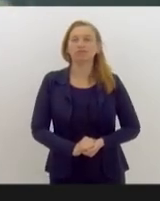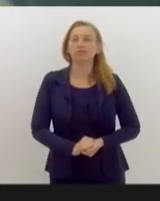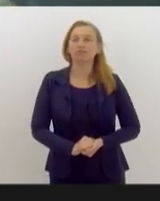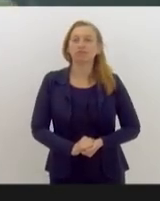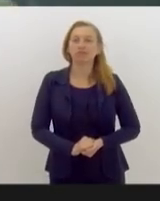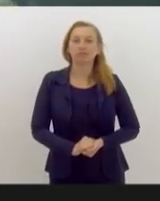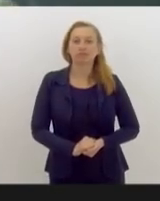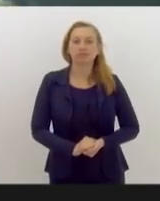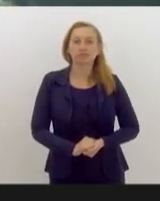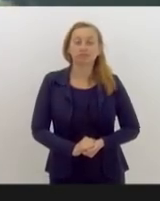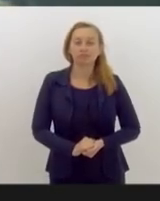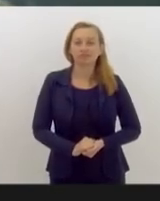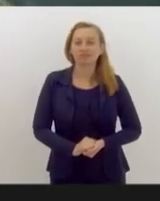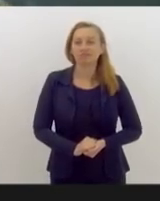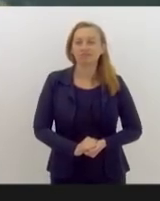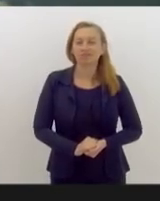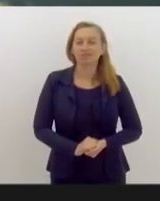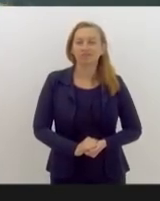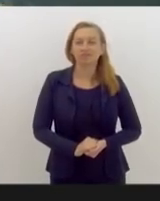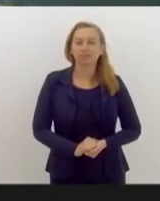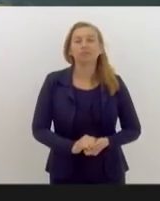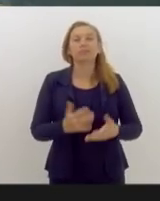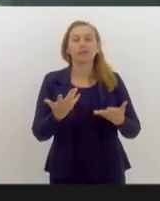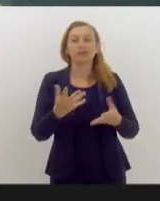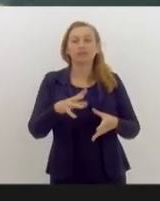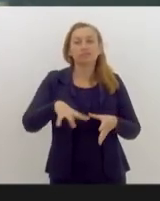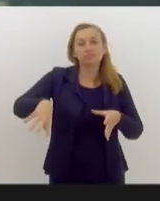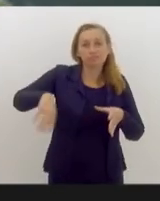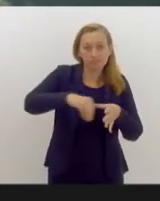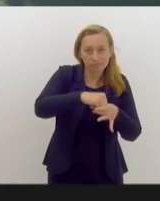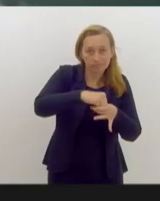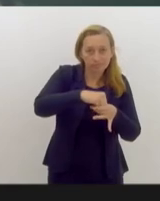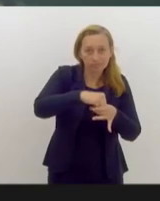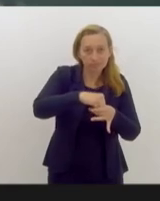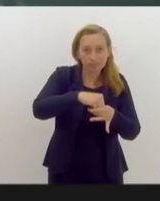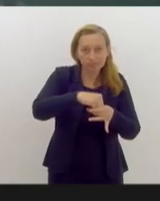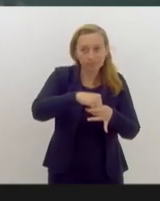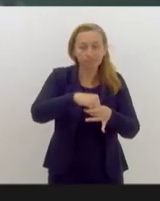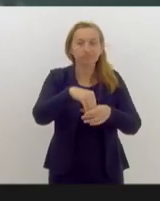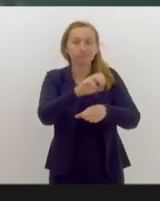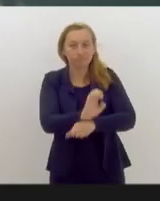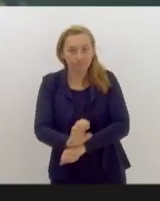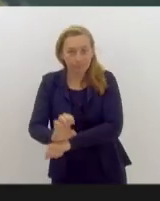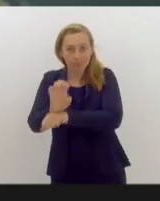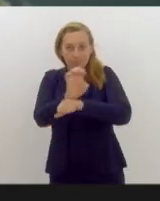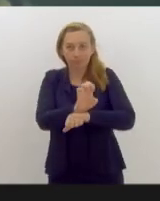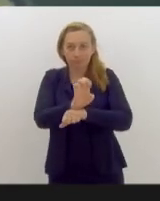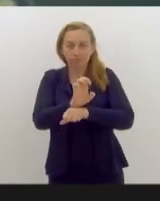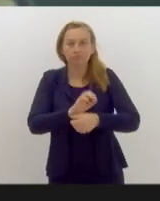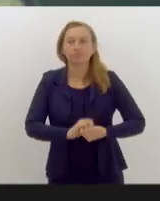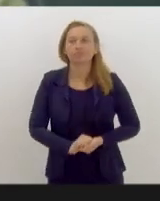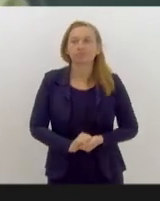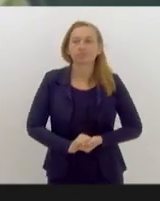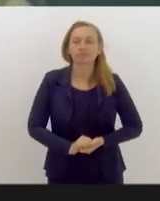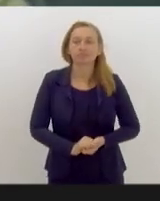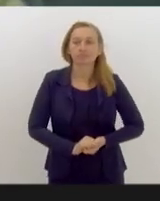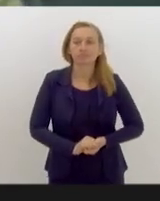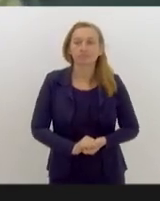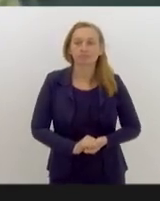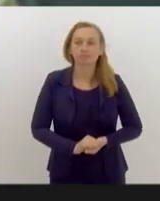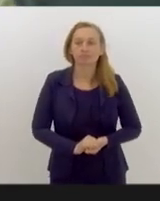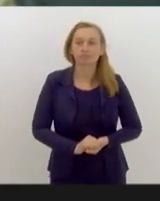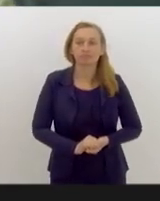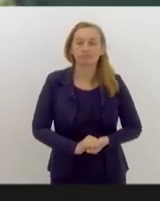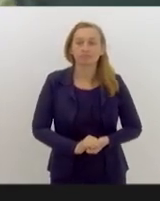debates, de que o que está sendo implantado nos estados é mil